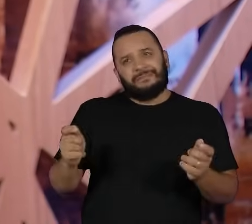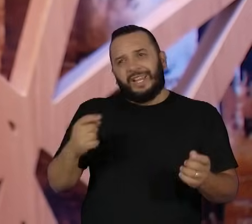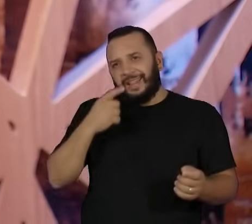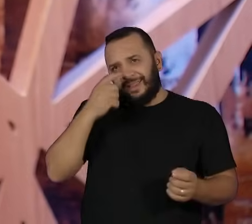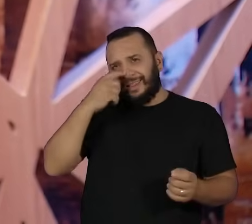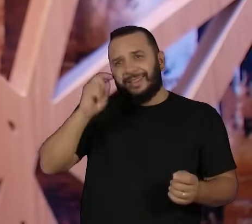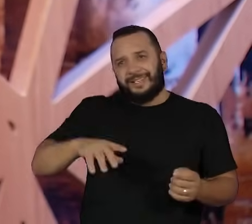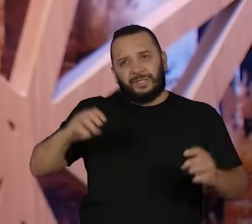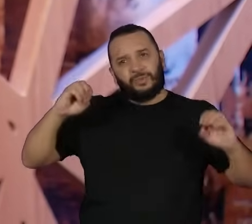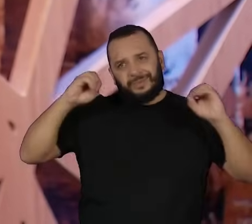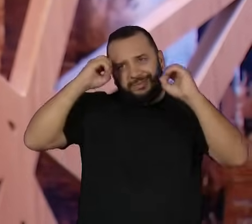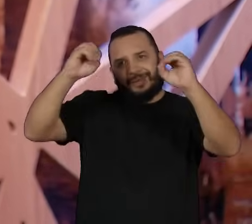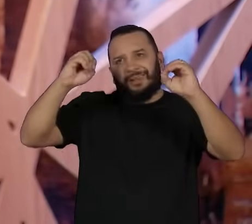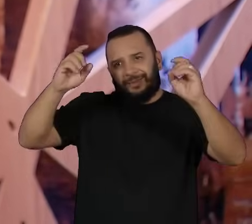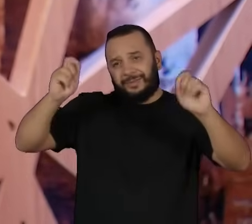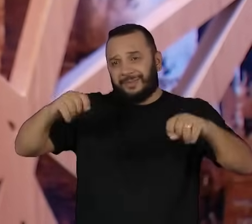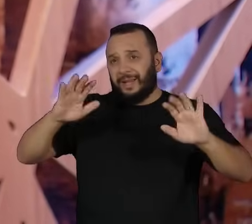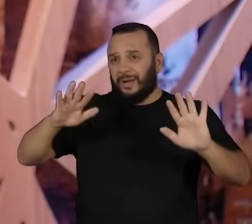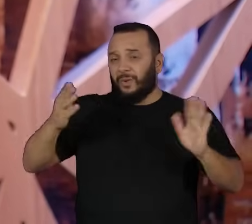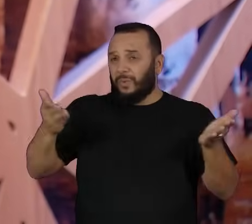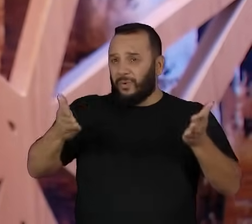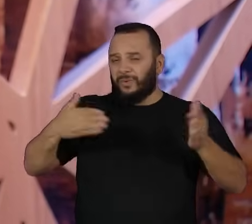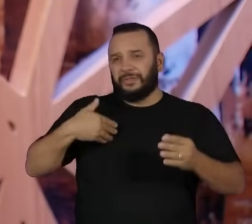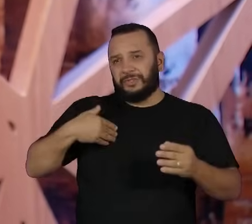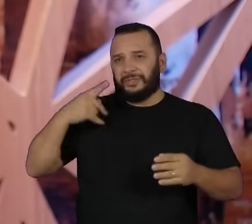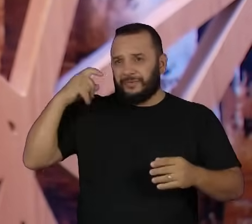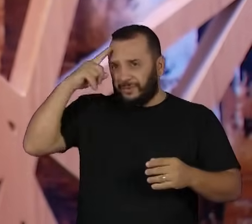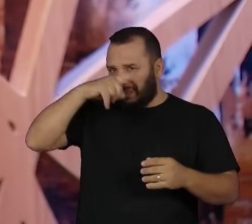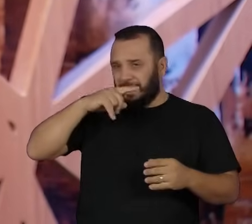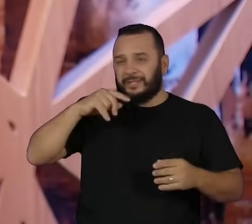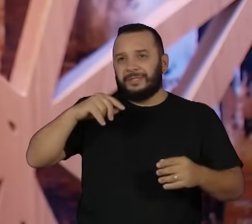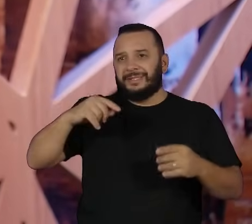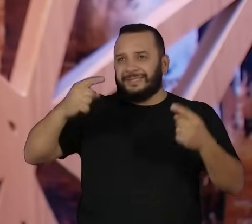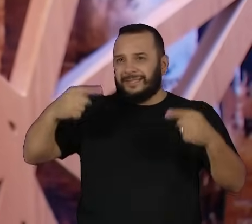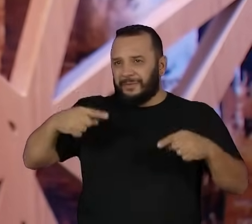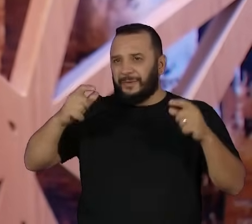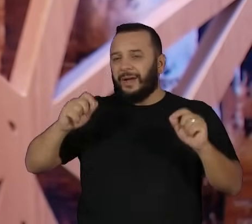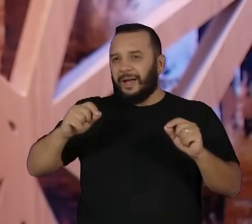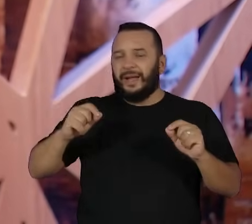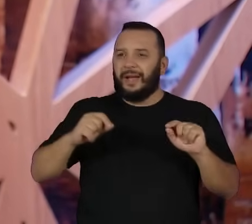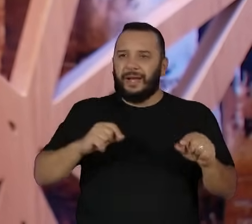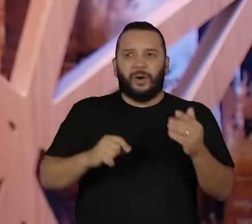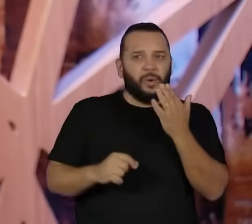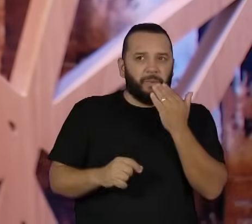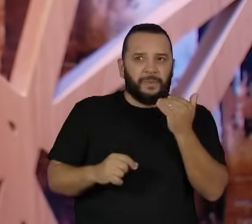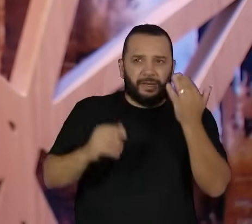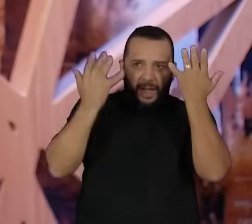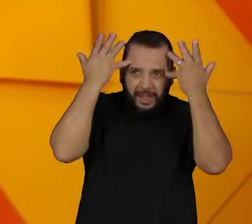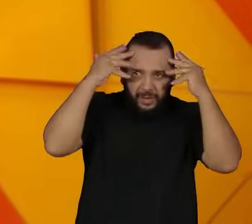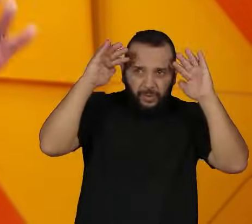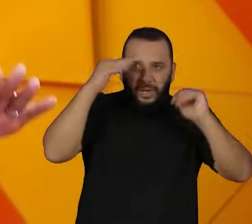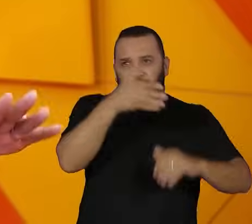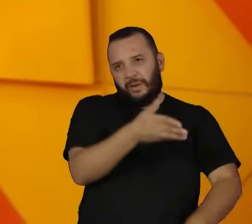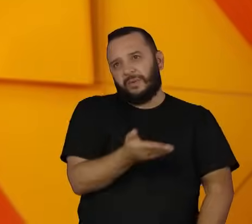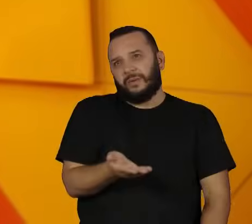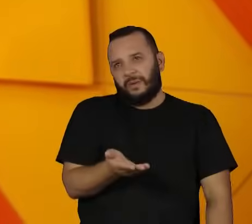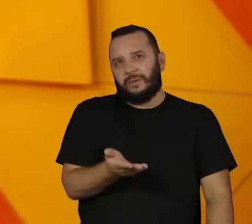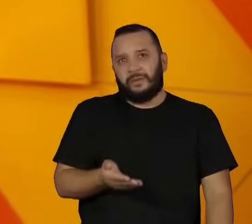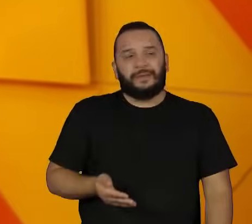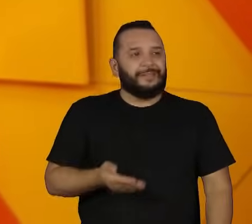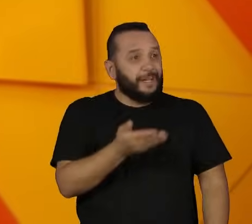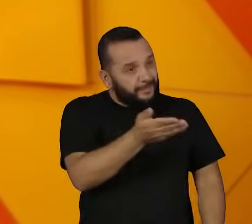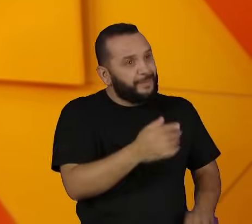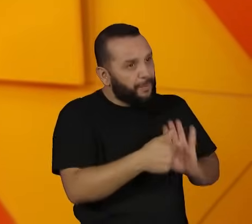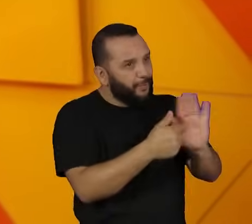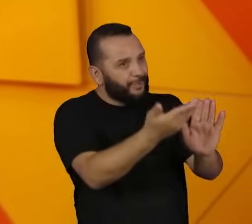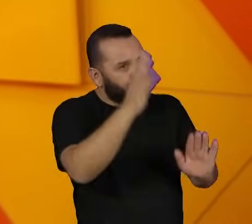isso. A maior dificuldade, o maior desafio hoje das empresas é com resíduo orgânico. Eu gosto de pensar... você já traz